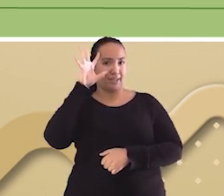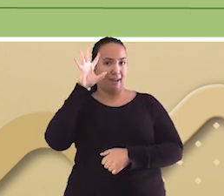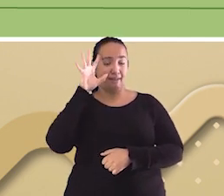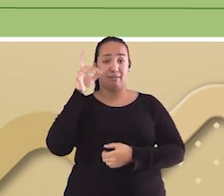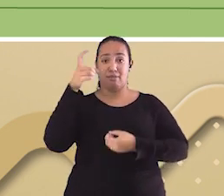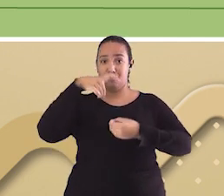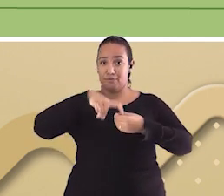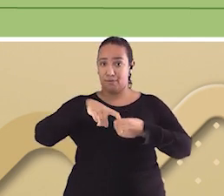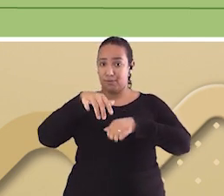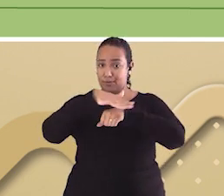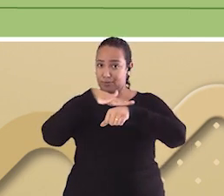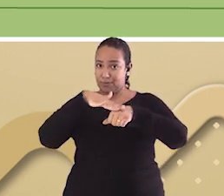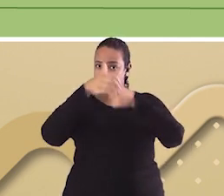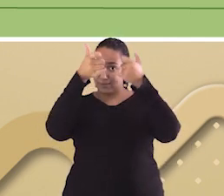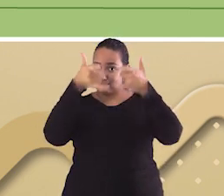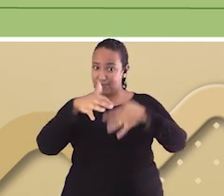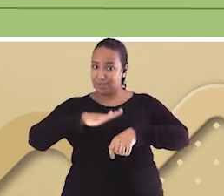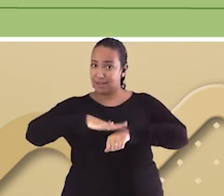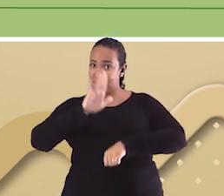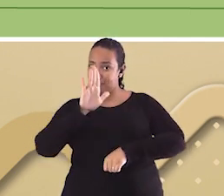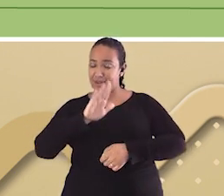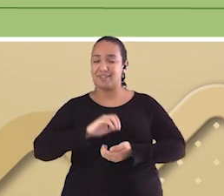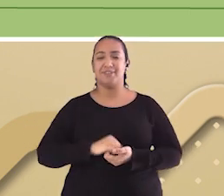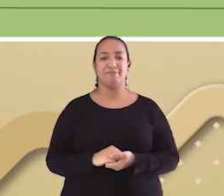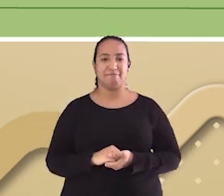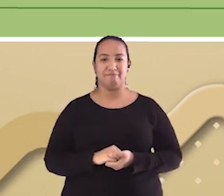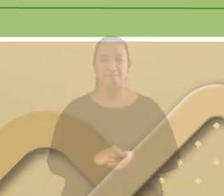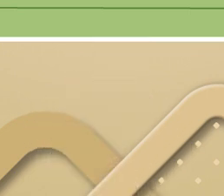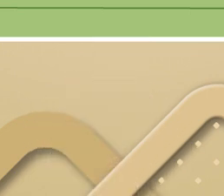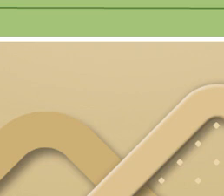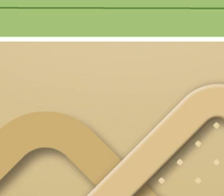e já voltamos para conversarmos sobre isso.